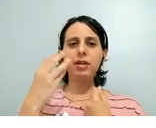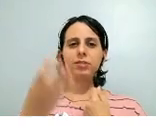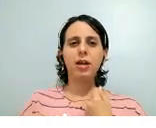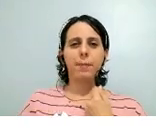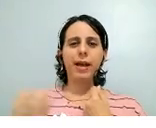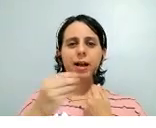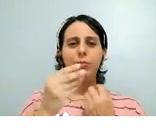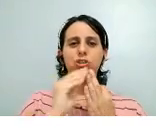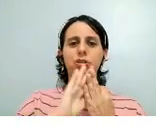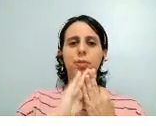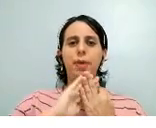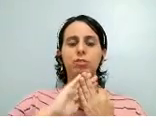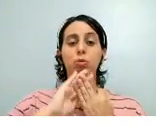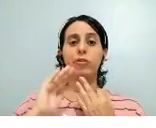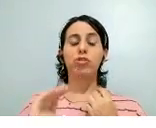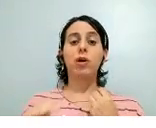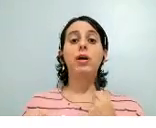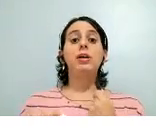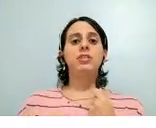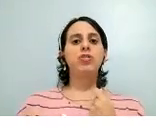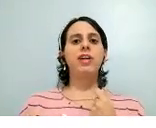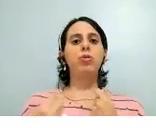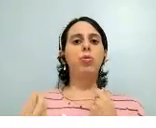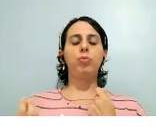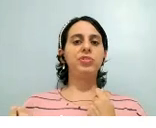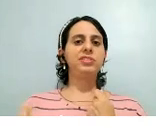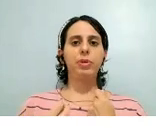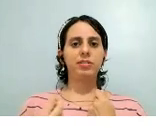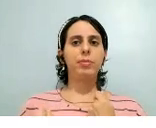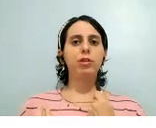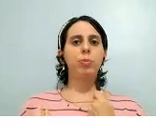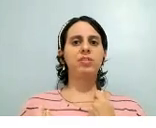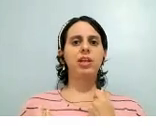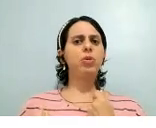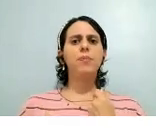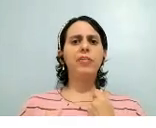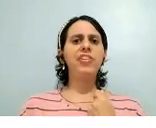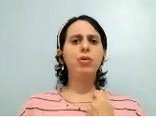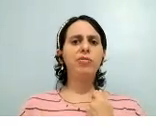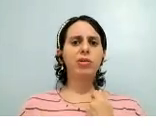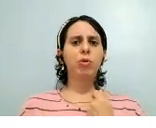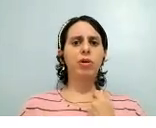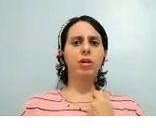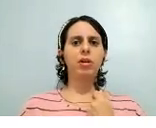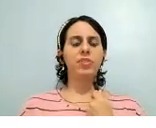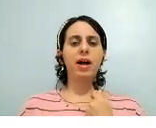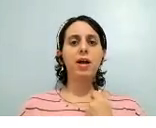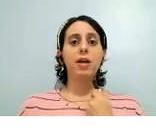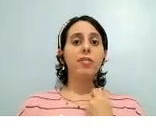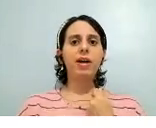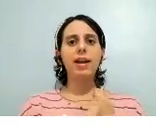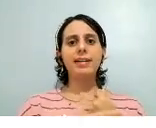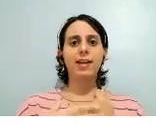mão no nariz, pega rapidinho, né? Passa um álcool em gel. Se estiver num estabelecimento, por exemplo, não fique com vergonha,